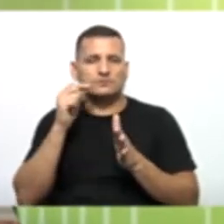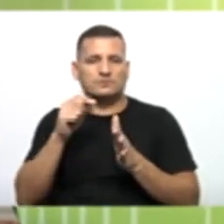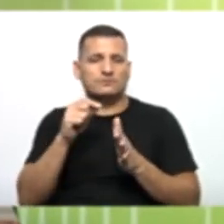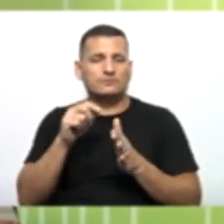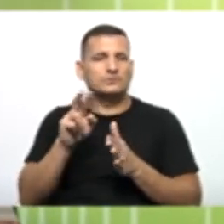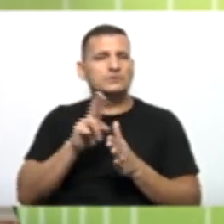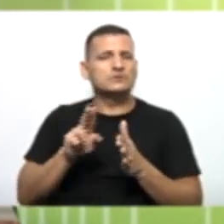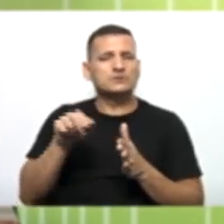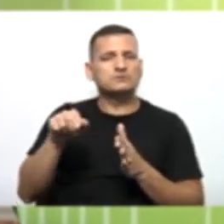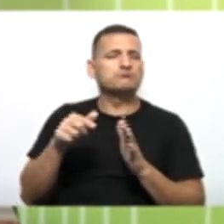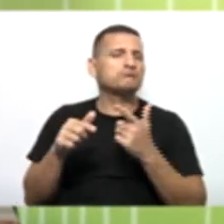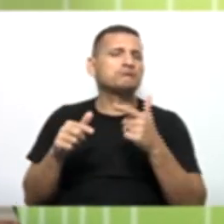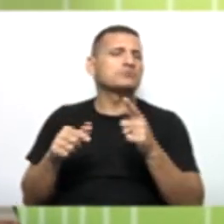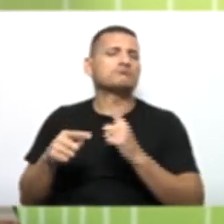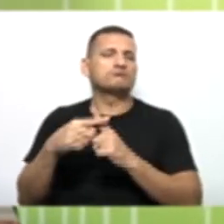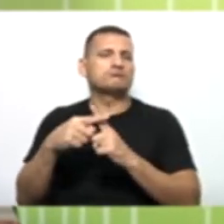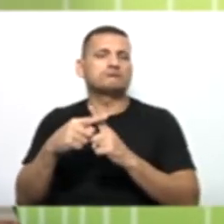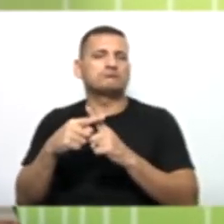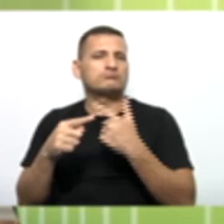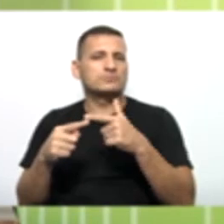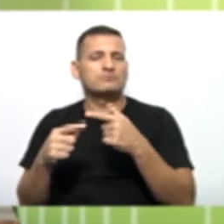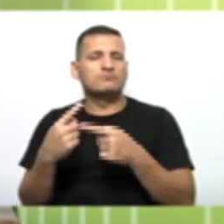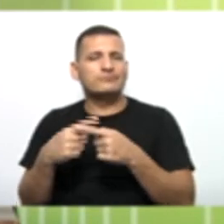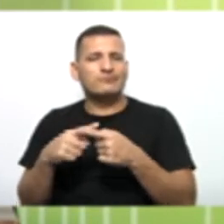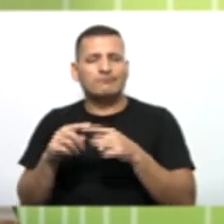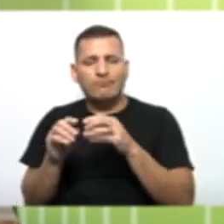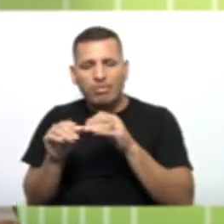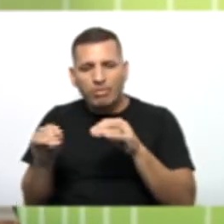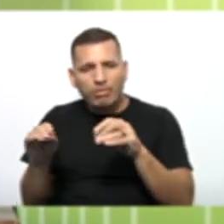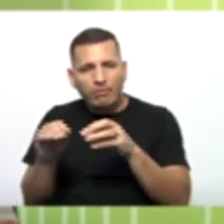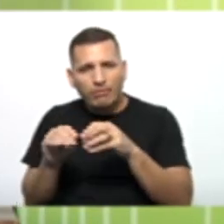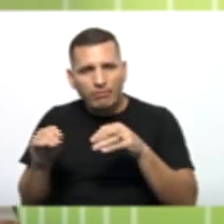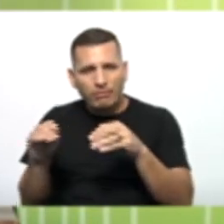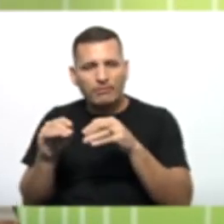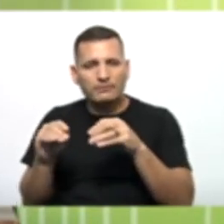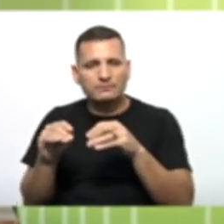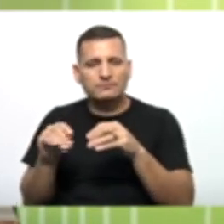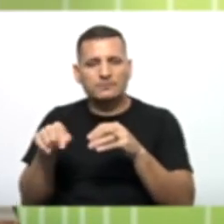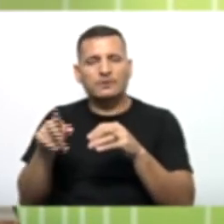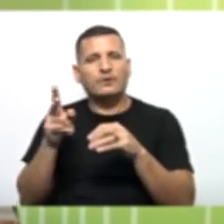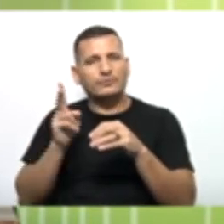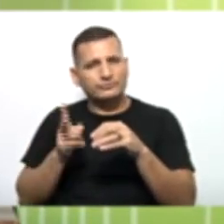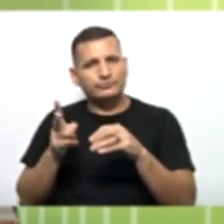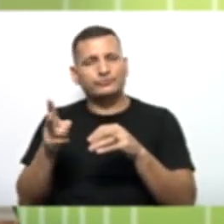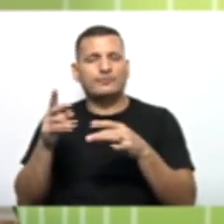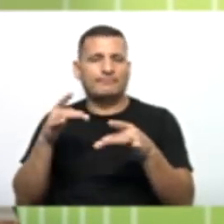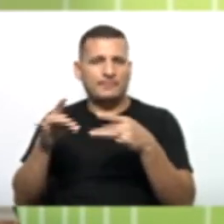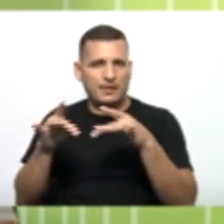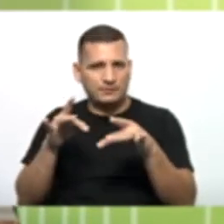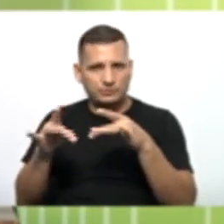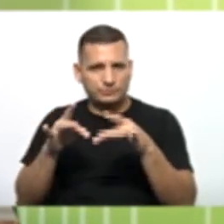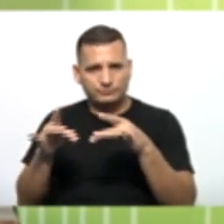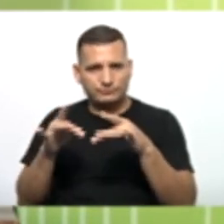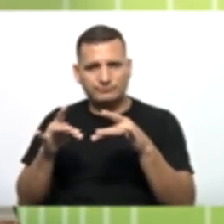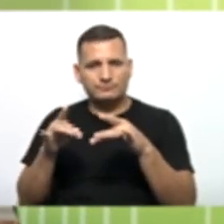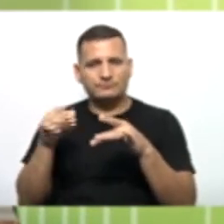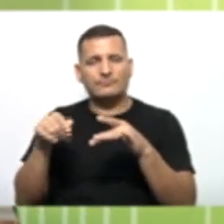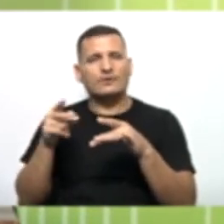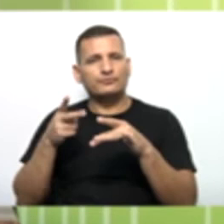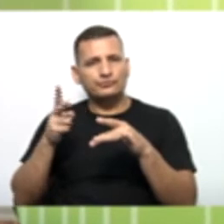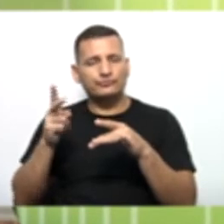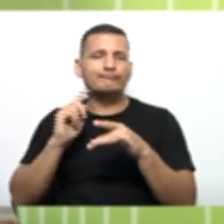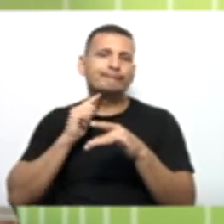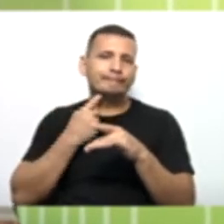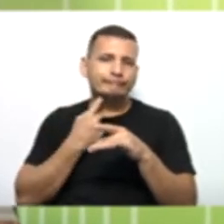isso não tem muita vantagem, porque aquelas pequenas partículas, que as micropartículas vão continuar sendo plásticos e elas vão continuar poluindo o